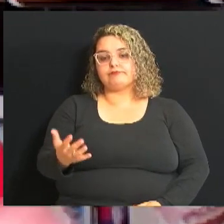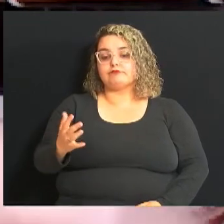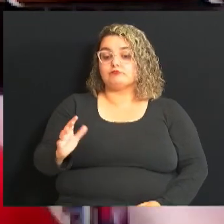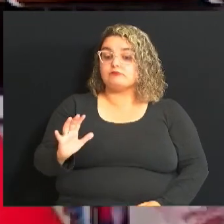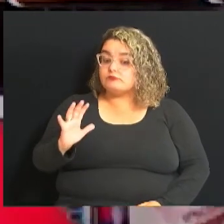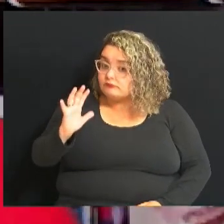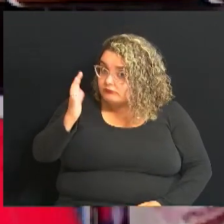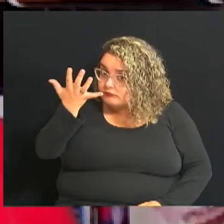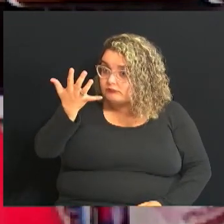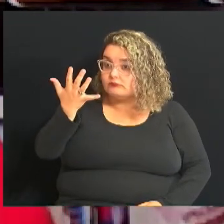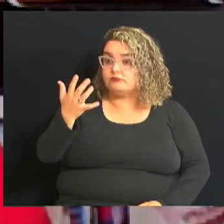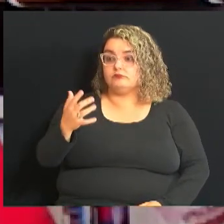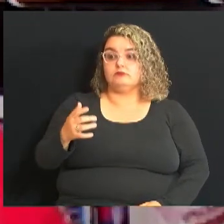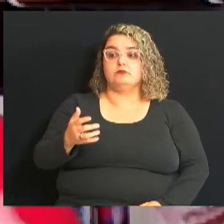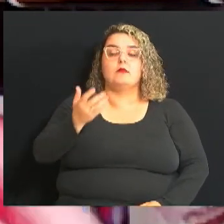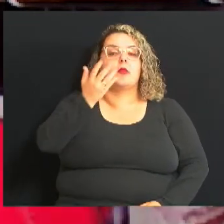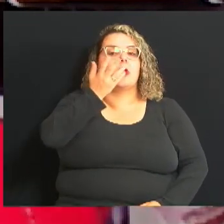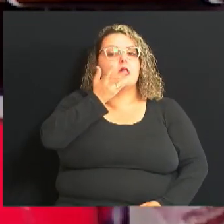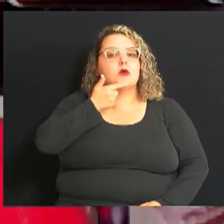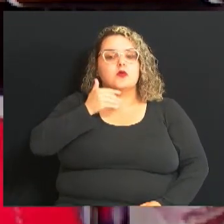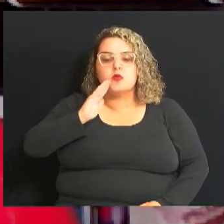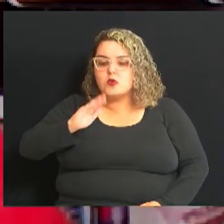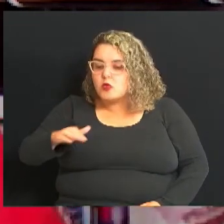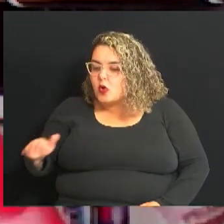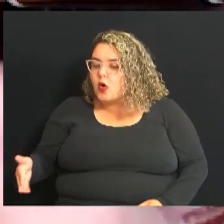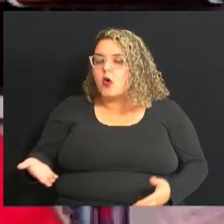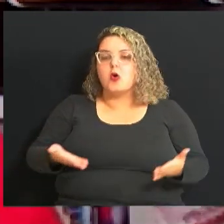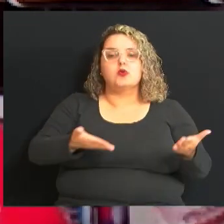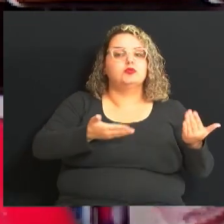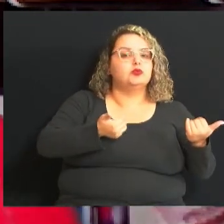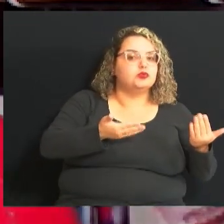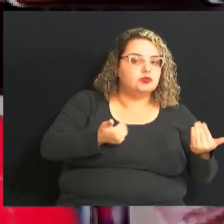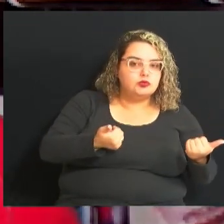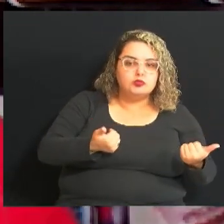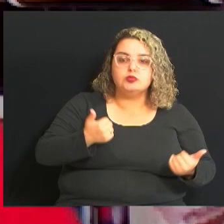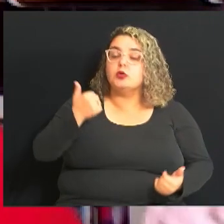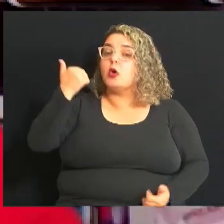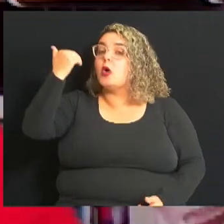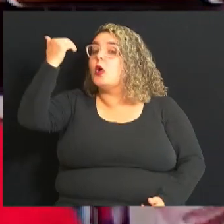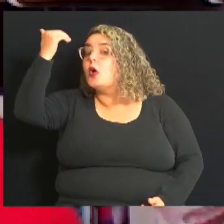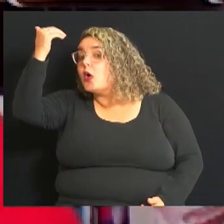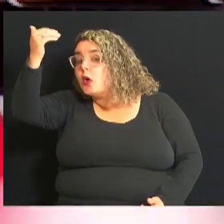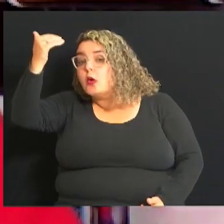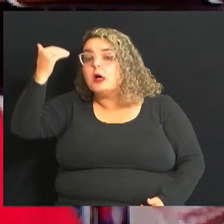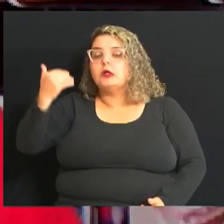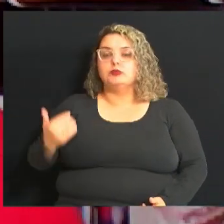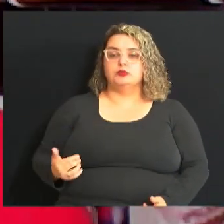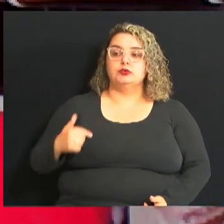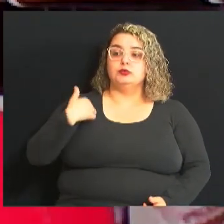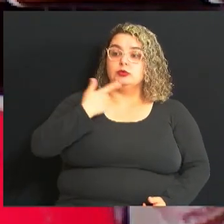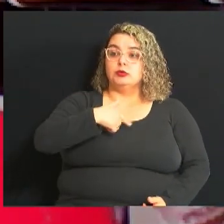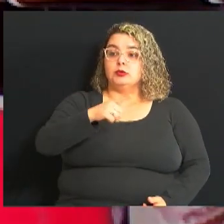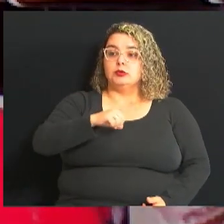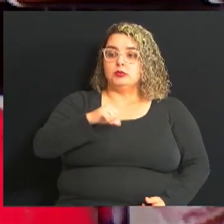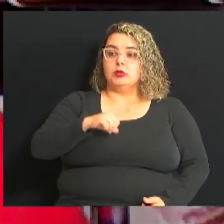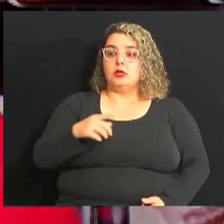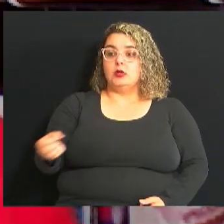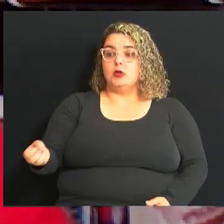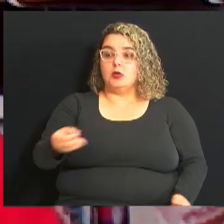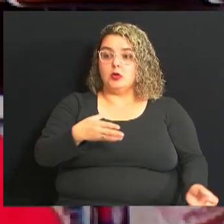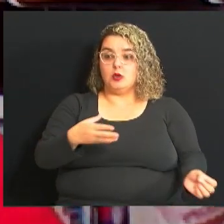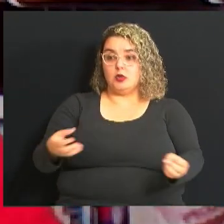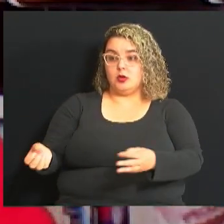acontece com crianças, com jovens, com adultos. Nós temos um caso aí